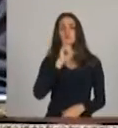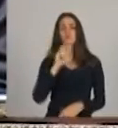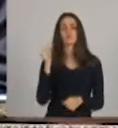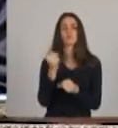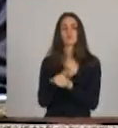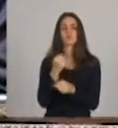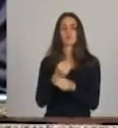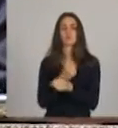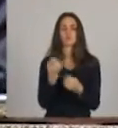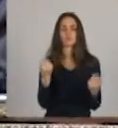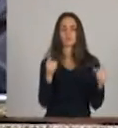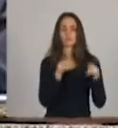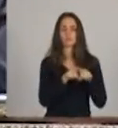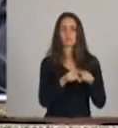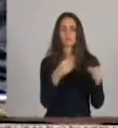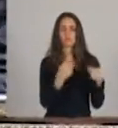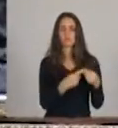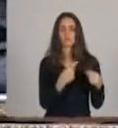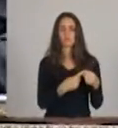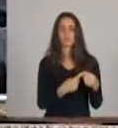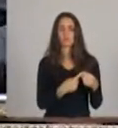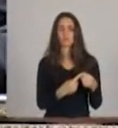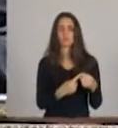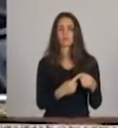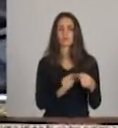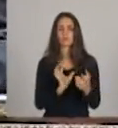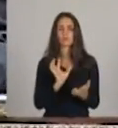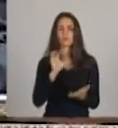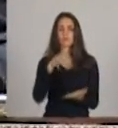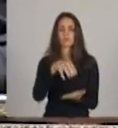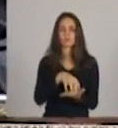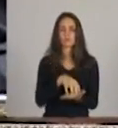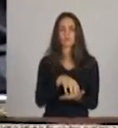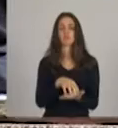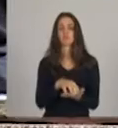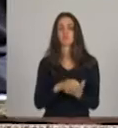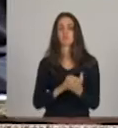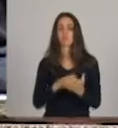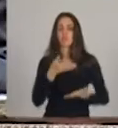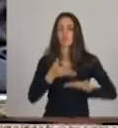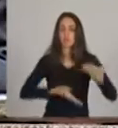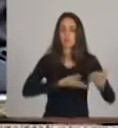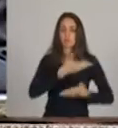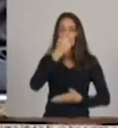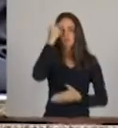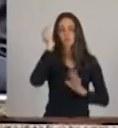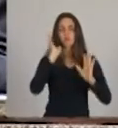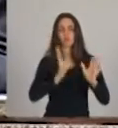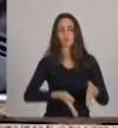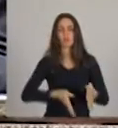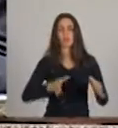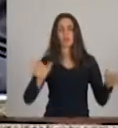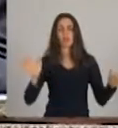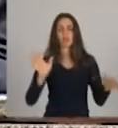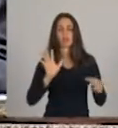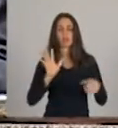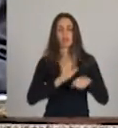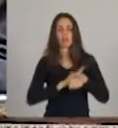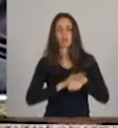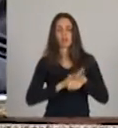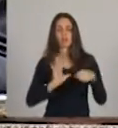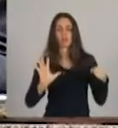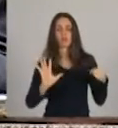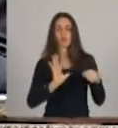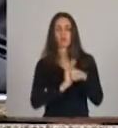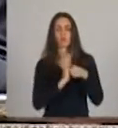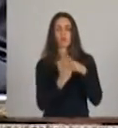construído, em parceria com os municípios, um centro de reabilitação das pessoas que têm sequela do